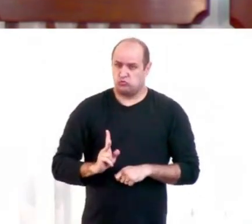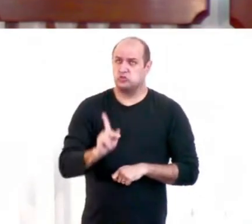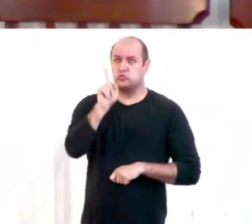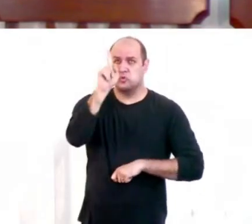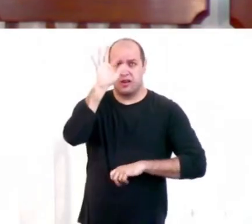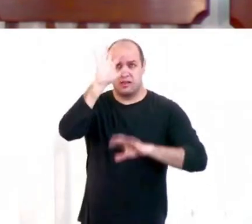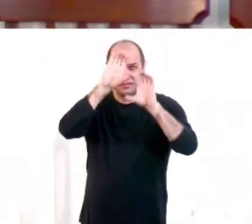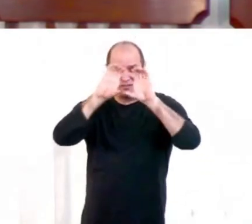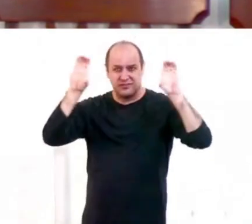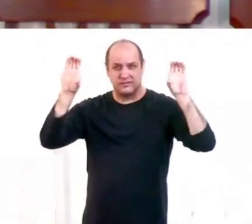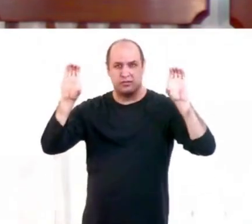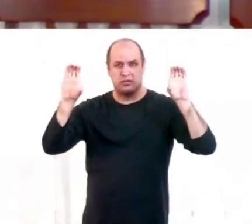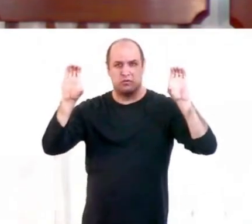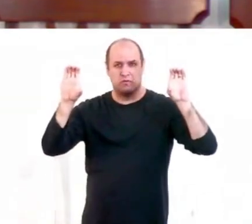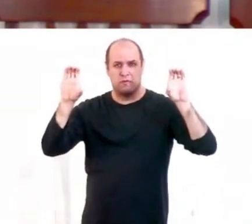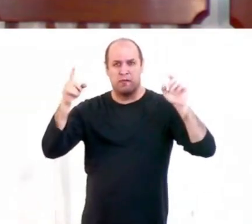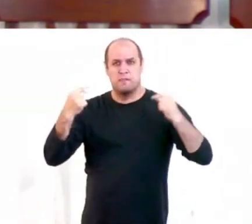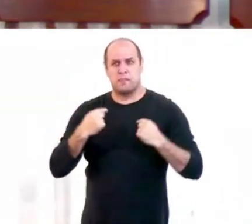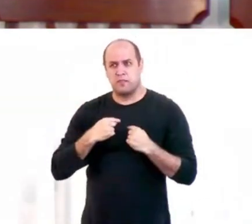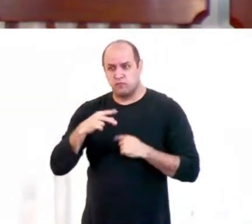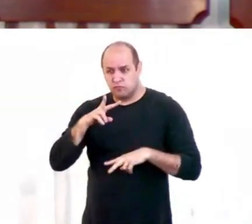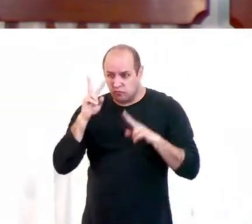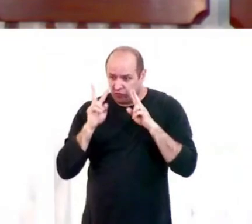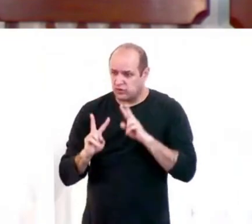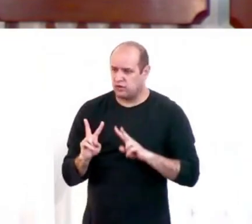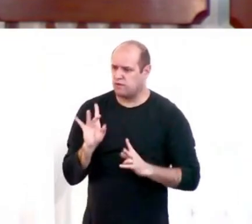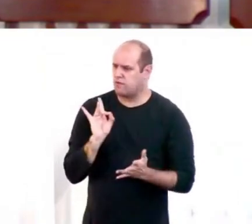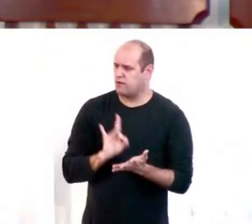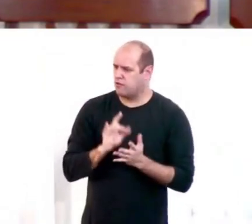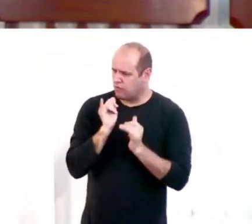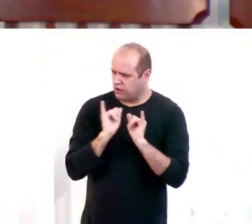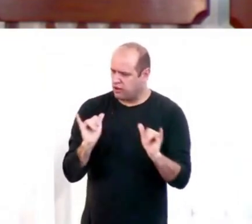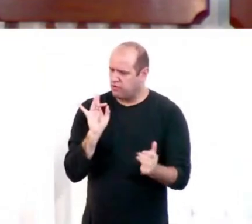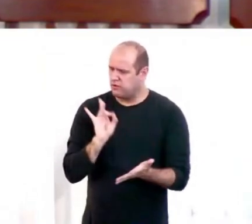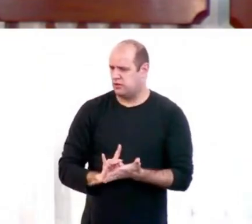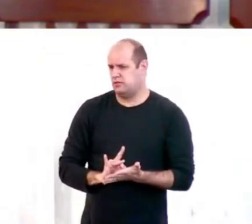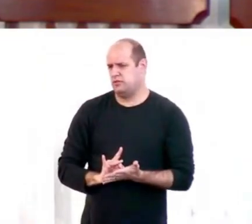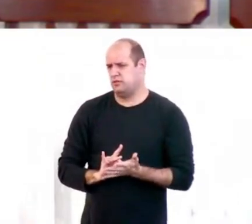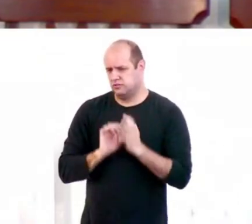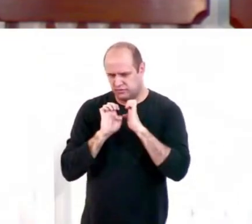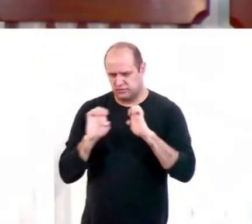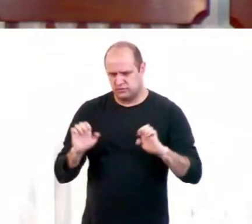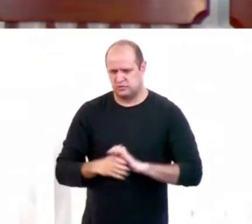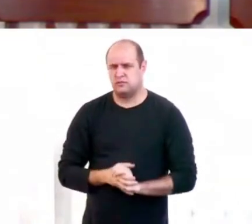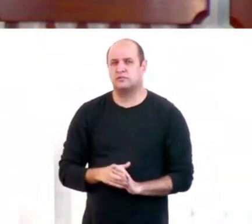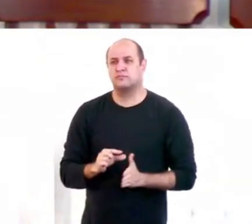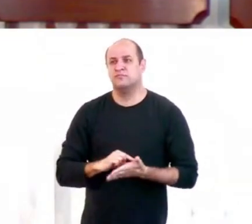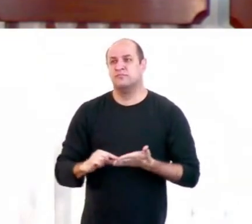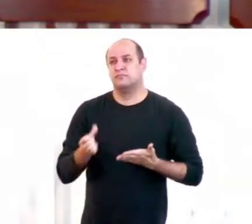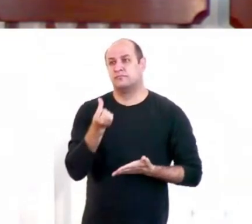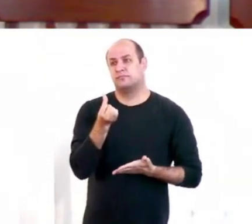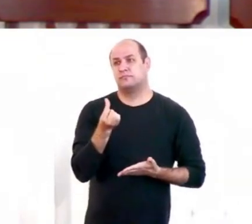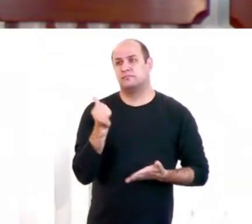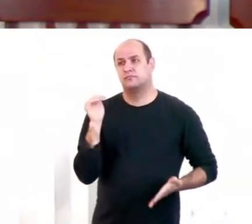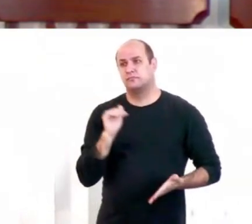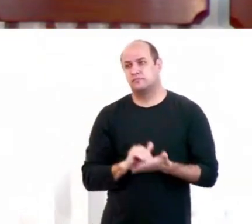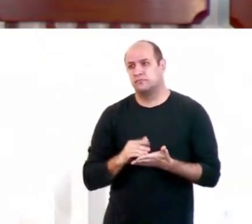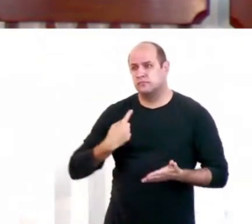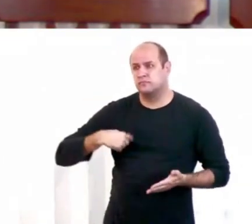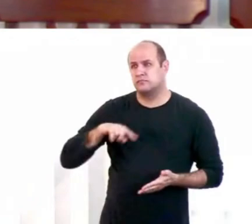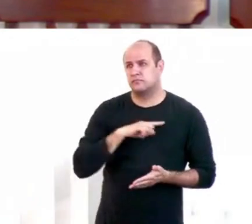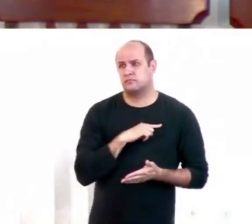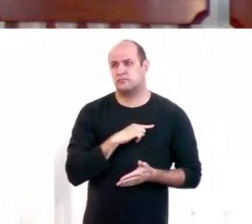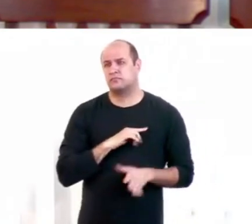da qual antes ouvistes pela palavra da verdade do Evangelho. Verso 6, chegou até vós, como